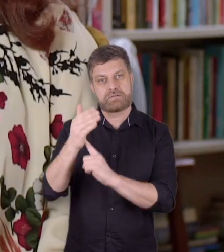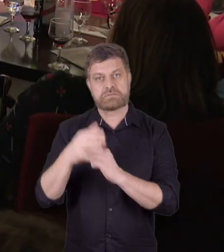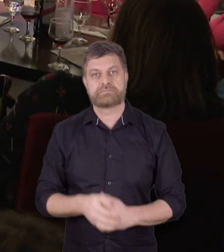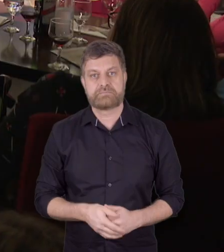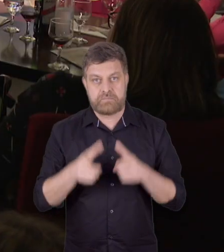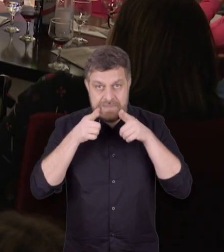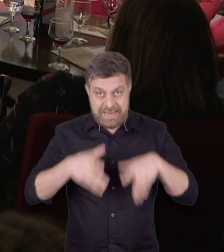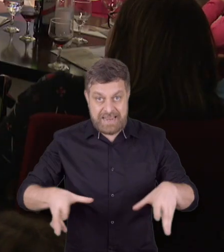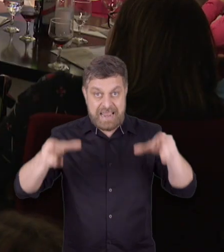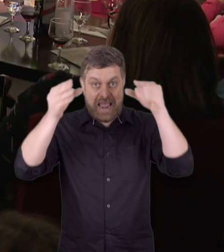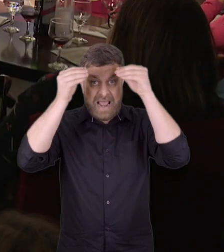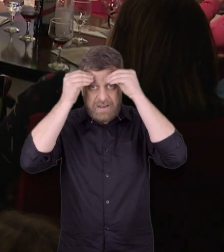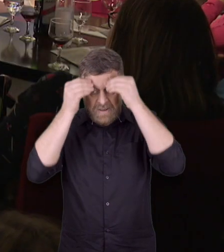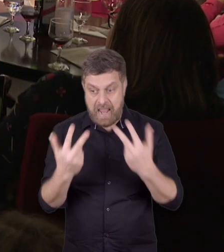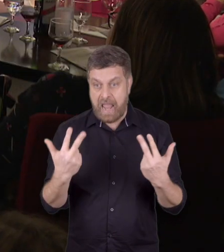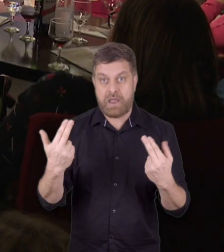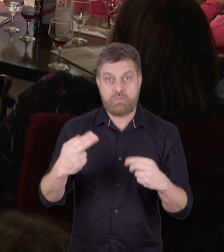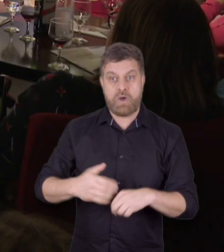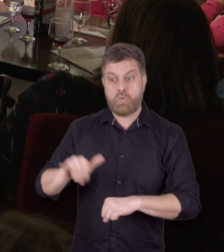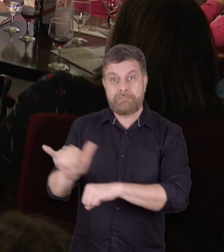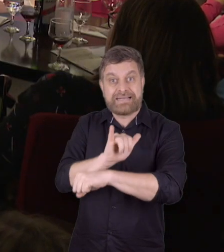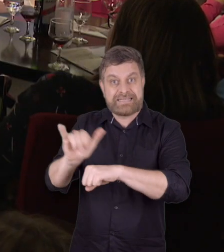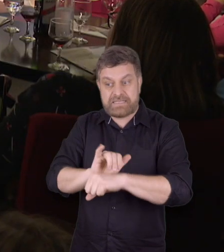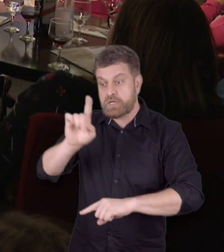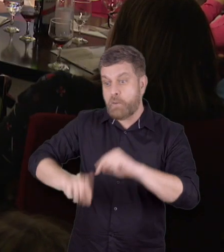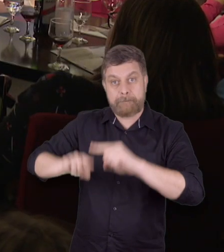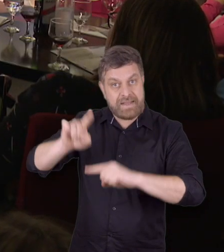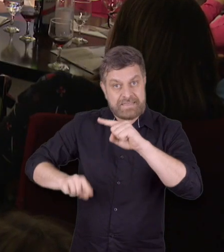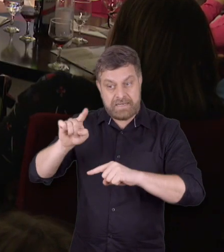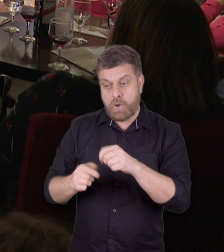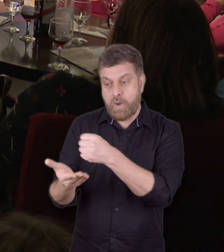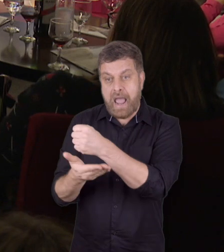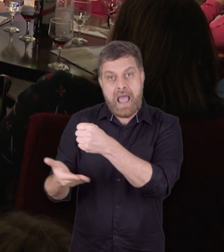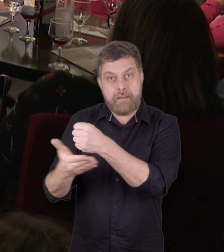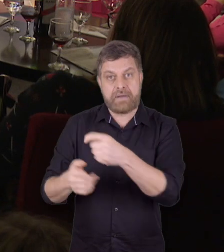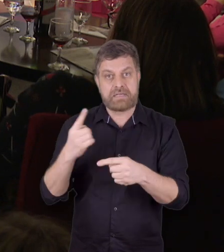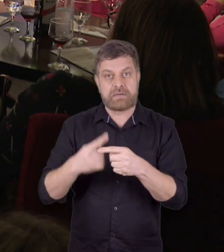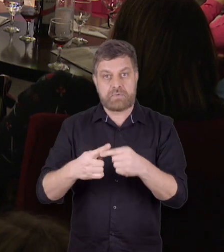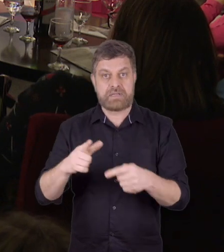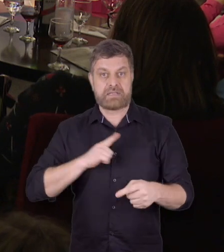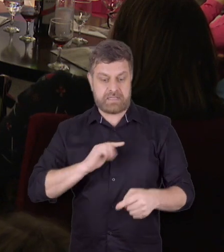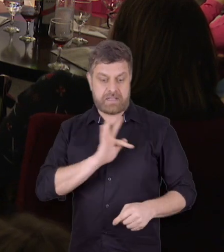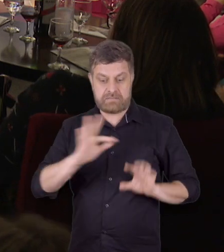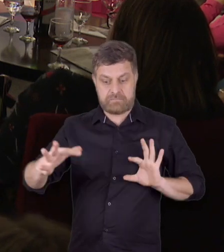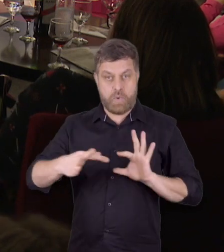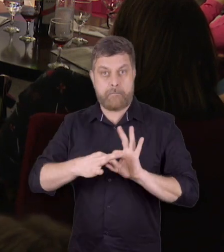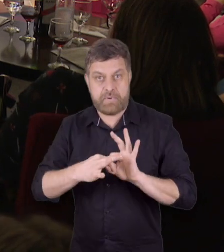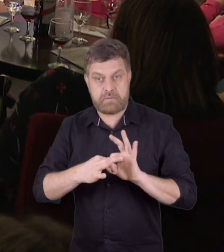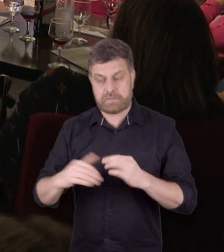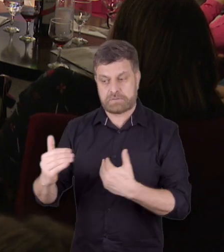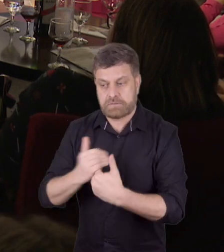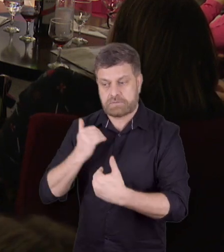tecnologia. A linguagem é simultaneamente uma ferramenta e a mãe de todas as ferramentas, porque ela se combina com o gesto técnico